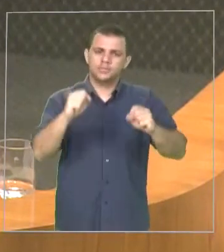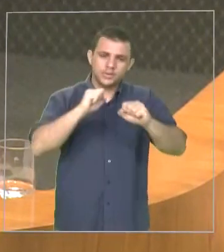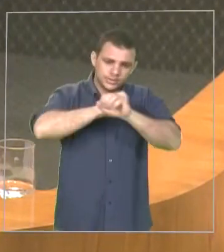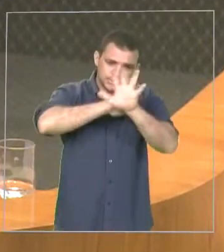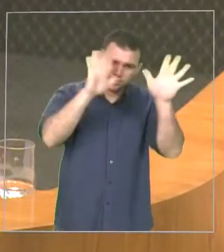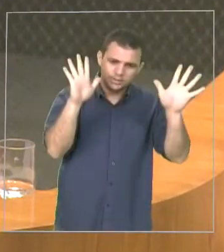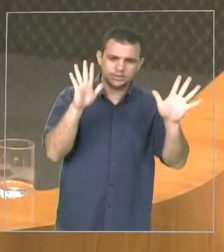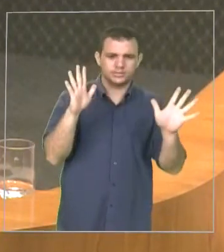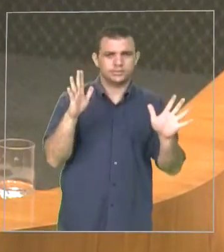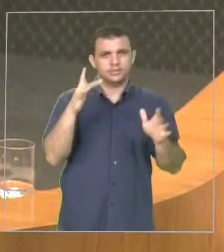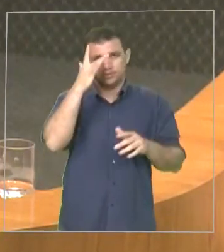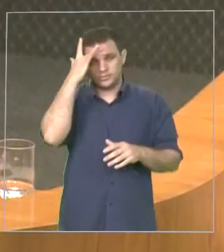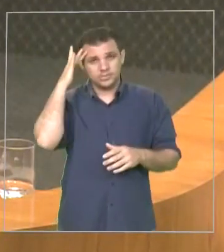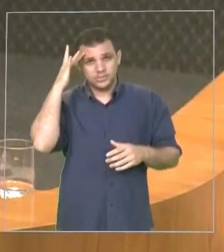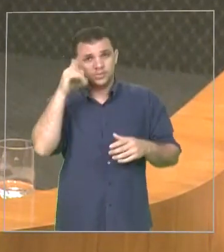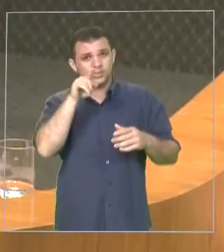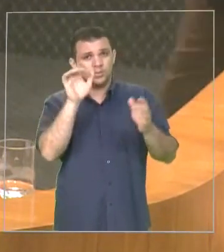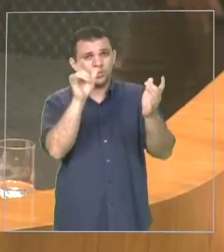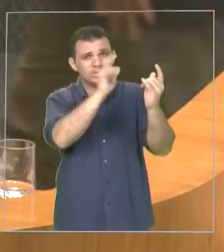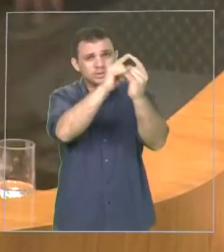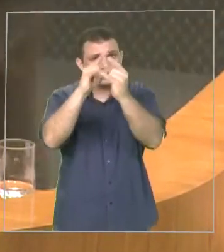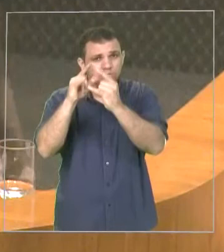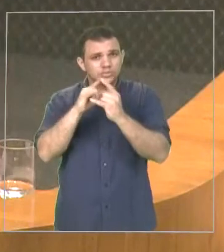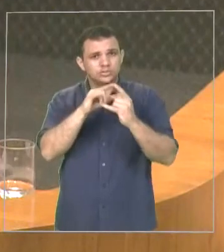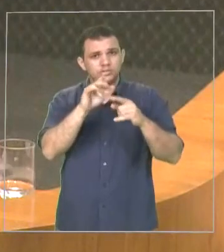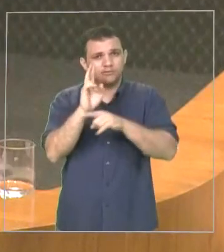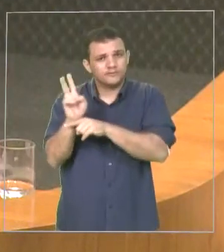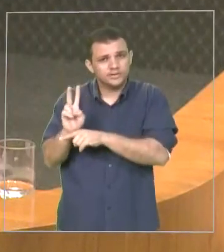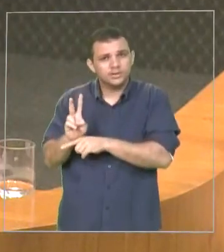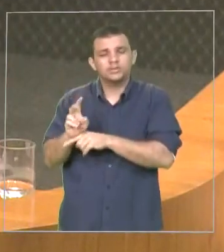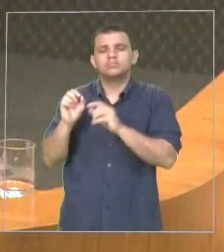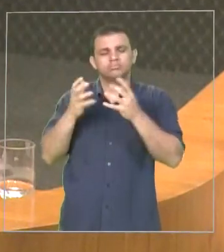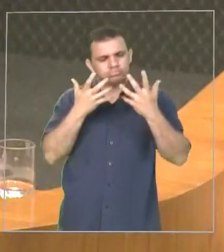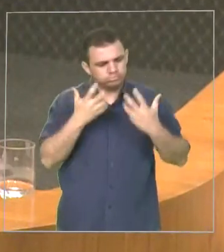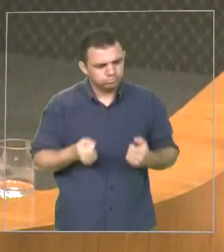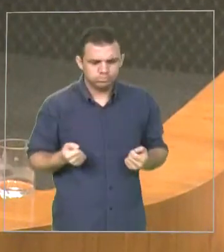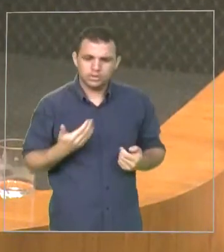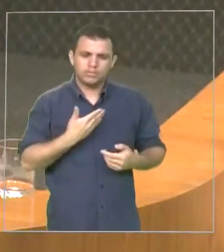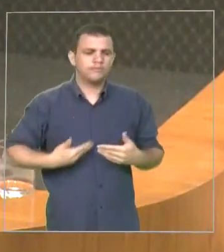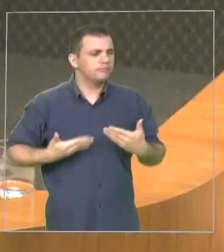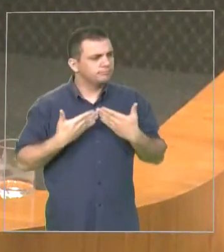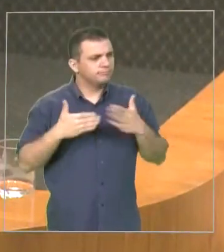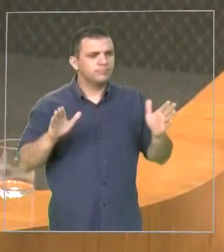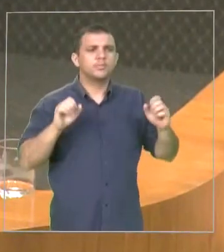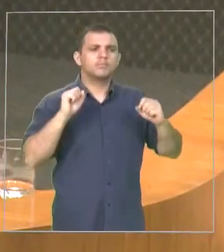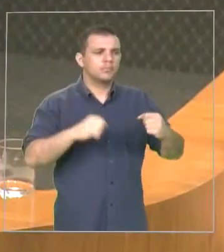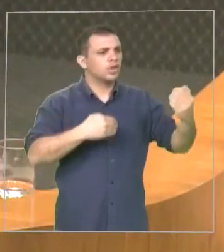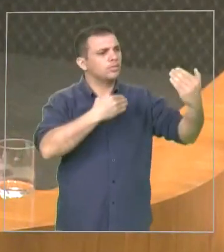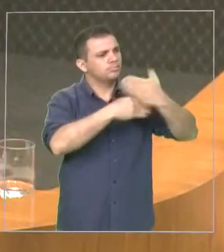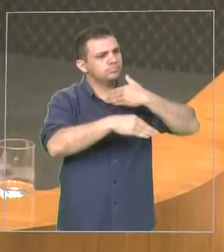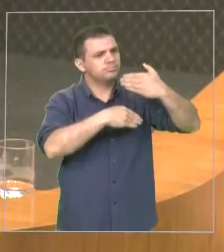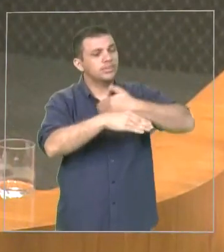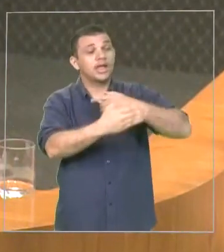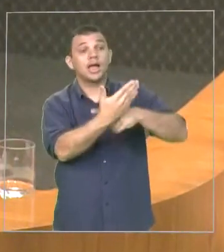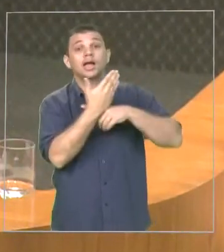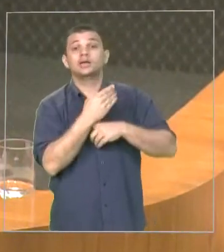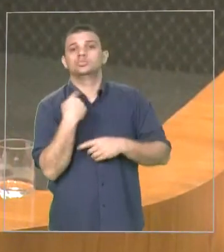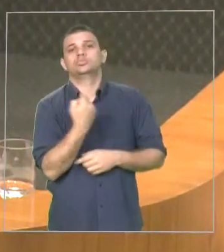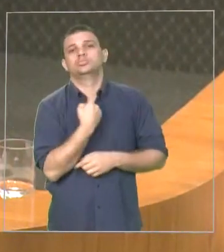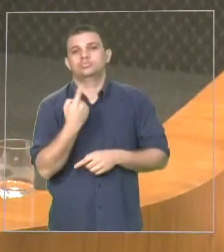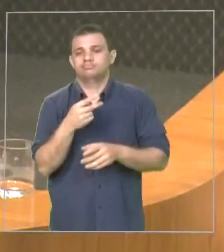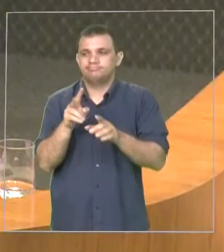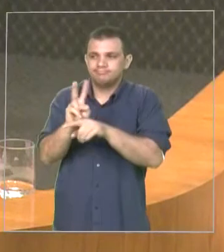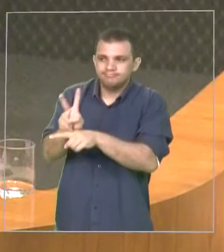combate e fiscalização. O nosso governo está de portas abertas para que esses órgãos entrem e nos ajudem nessa